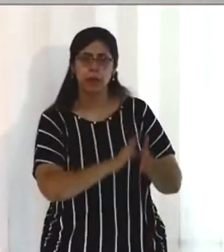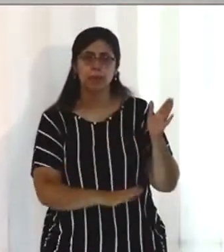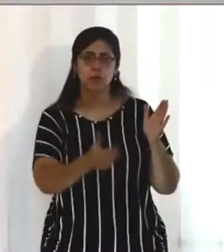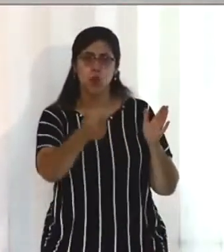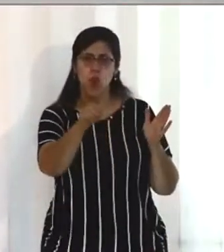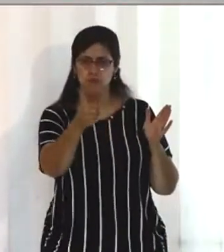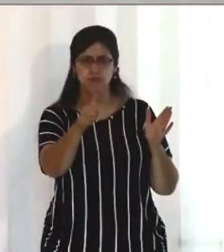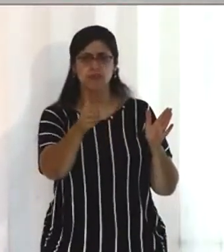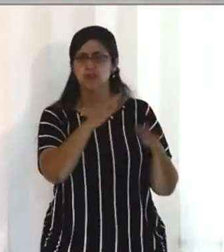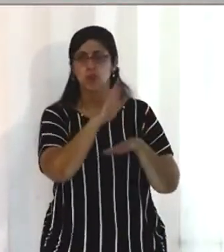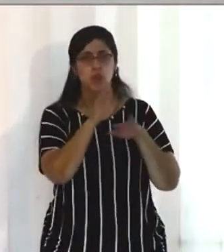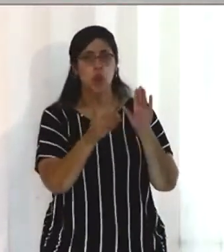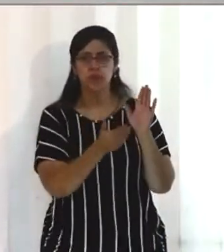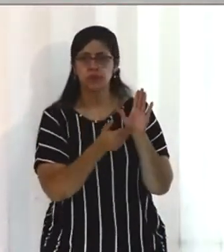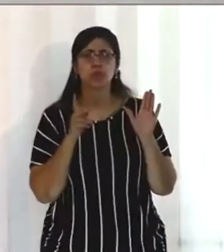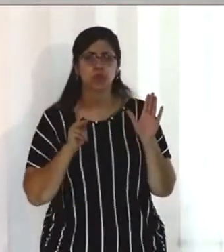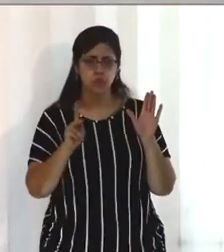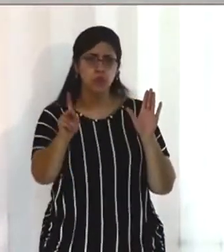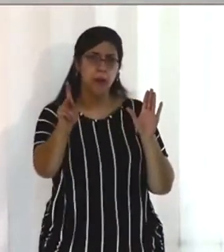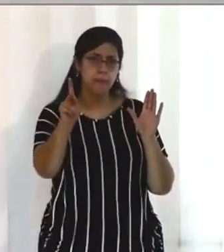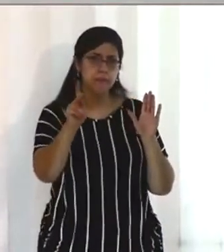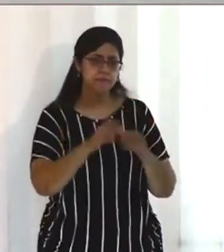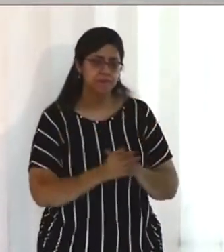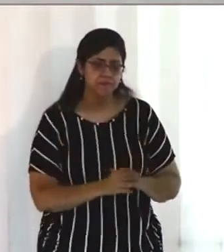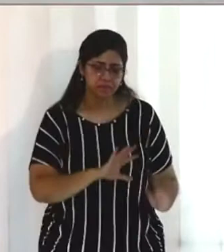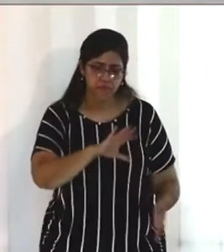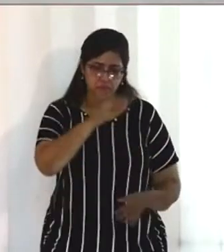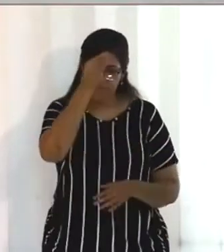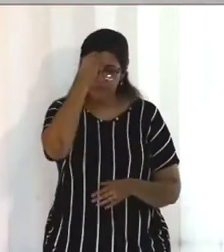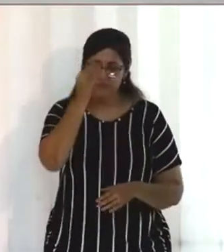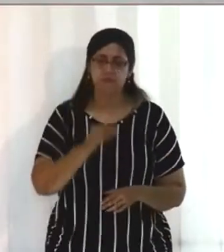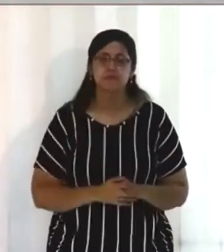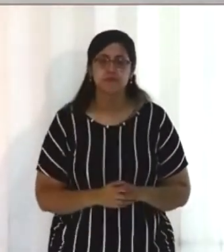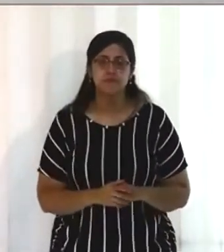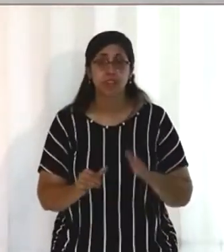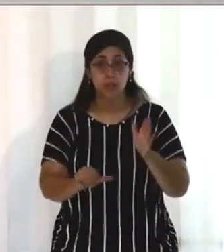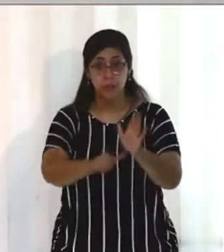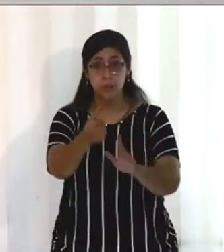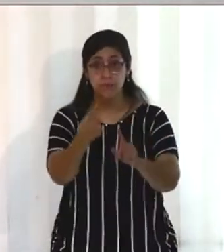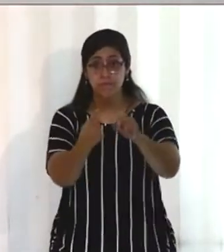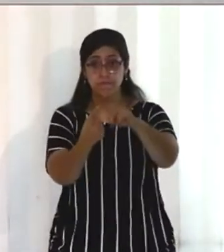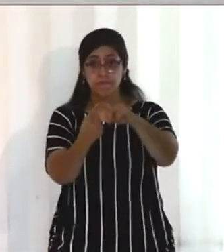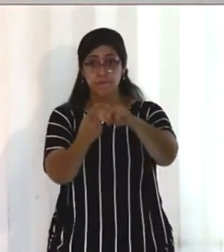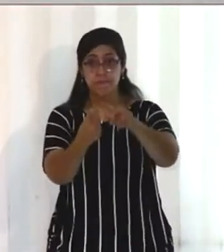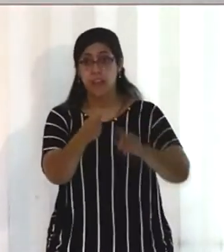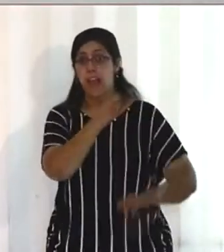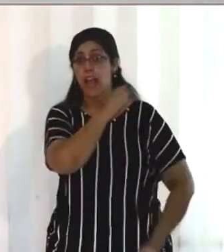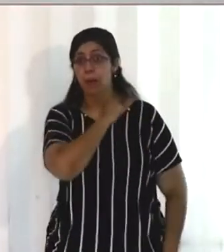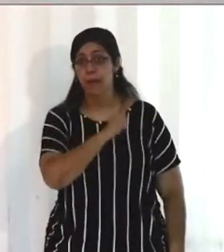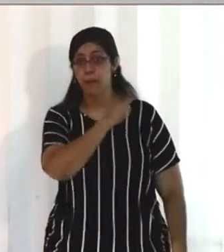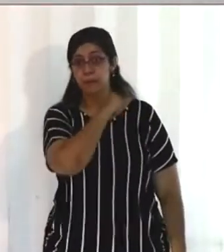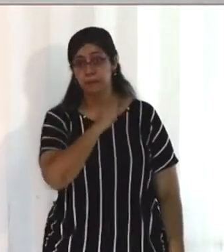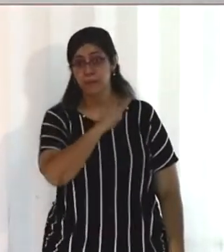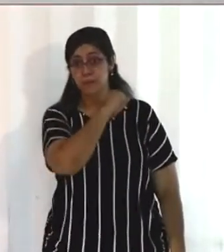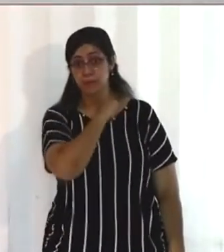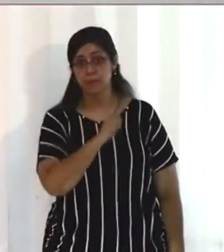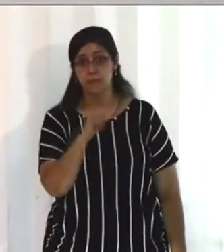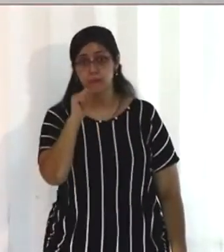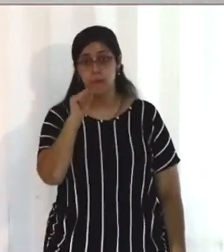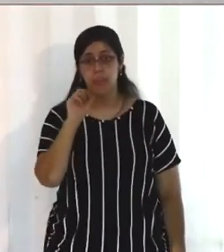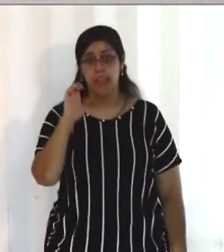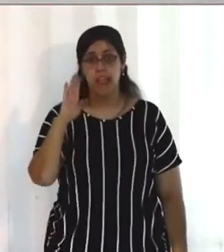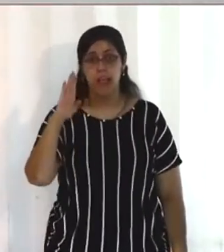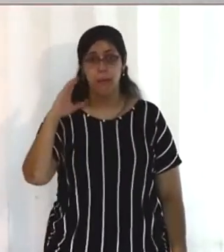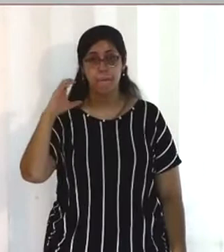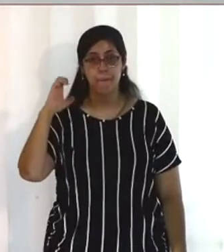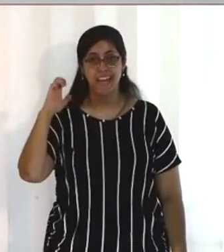possa enriquecer a nossa fé. O primeiro então é Abel. Abel talvez possa ser,